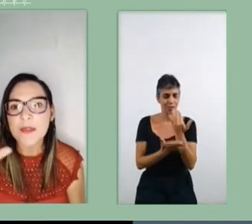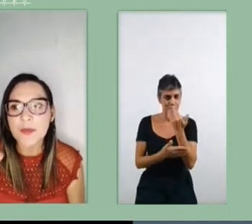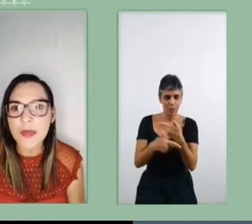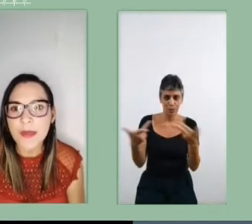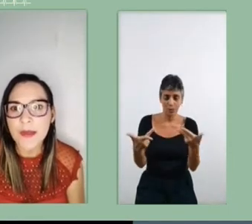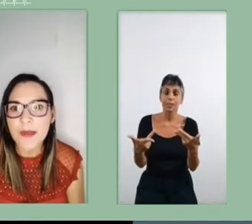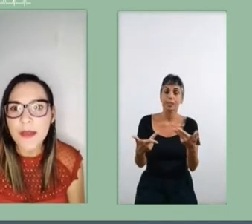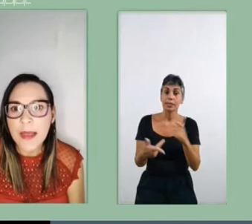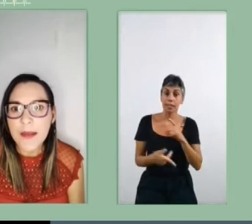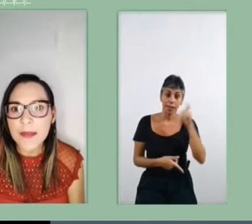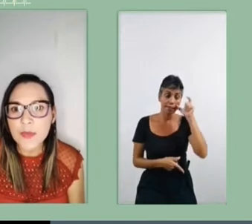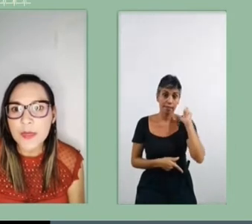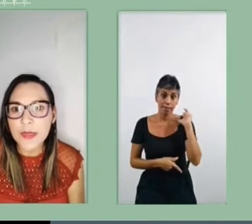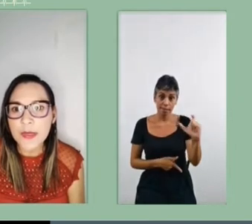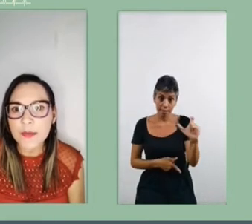agregar